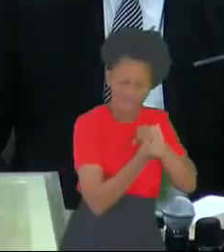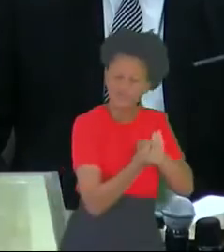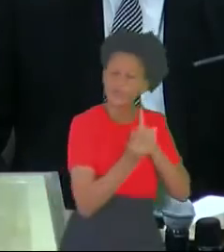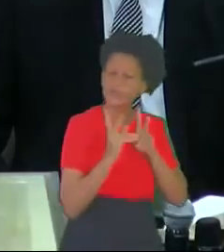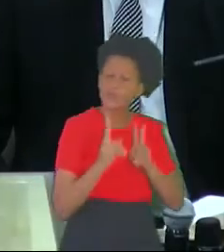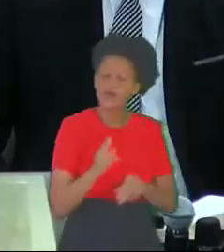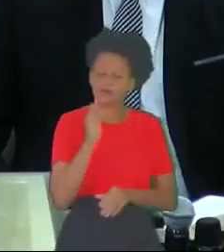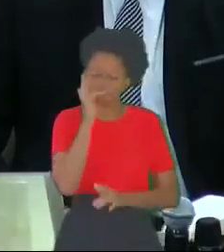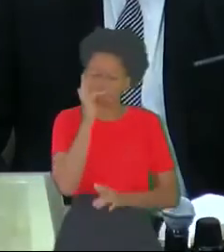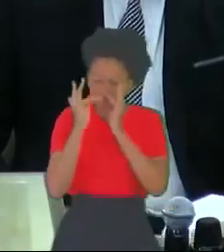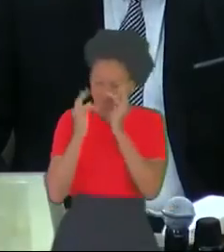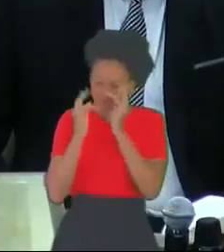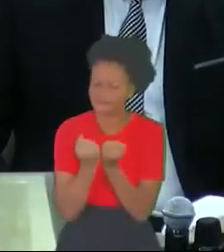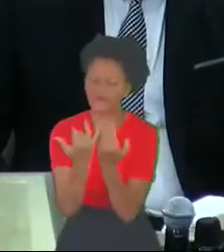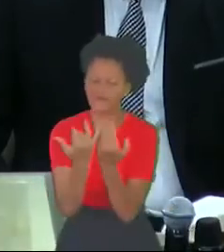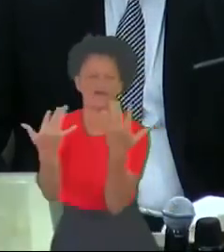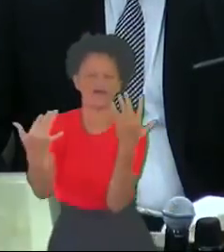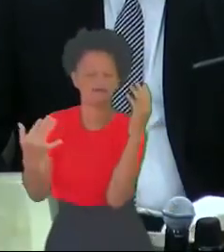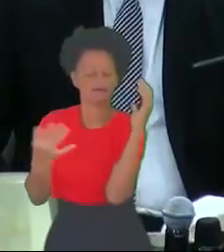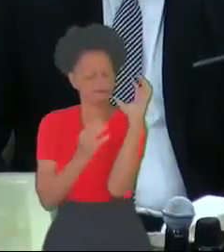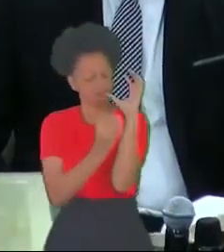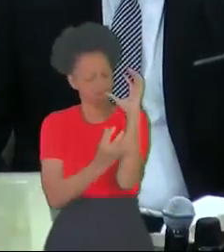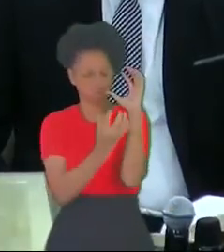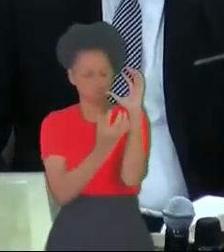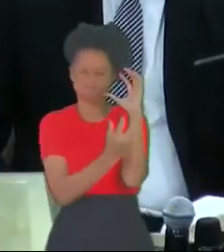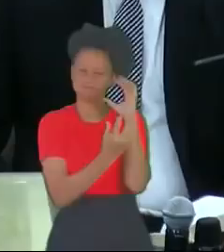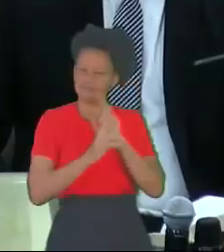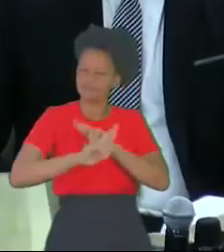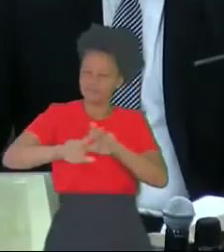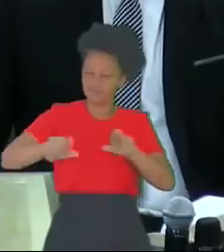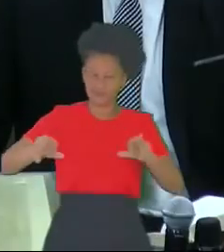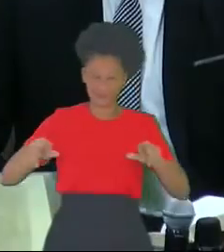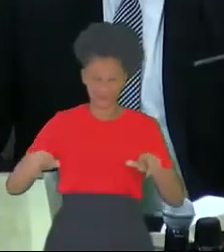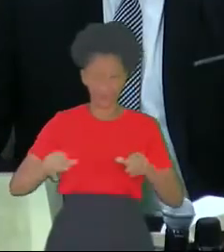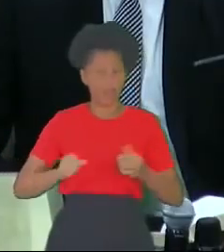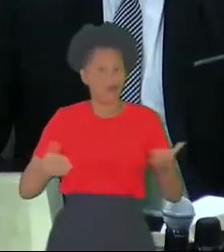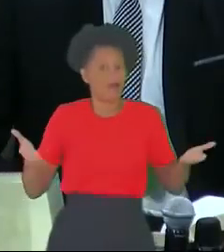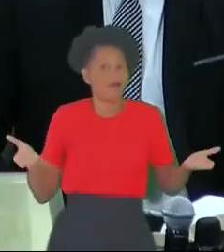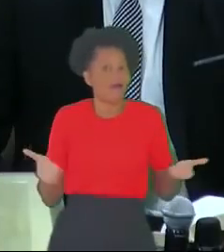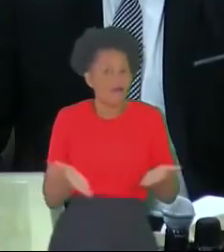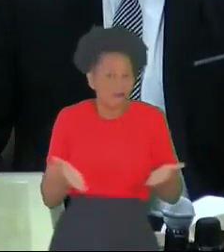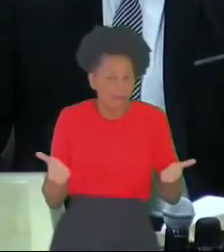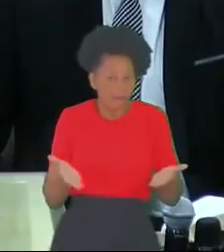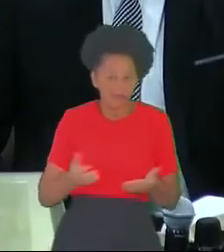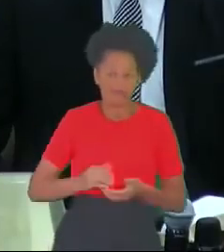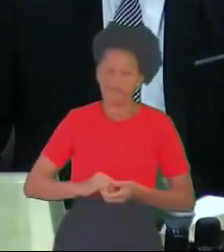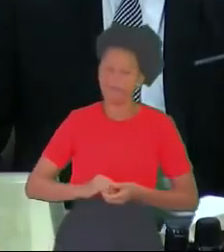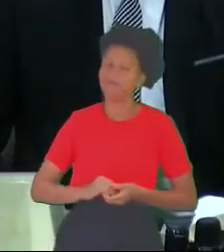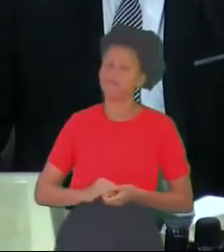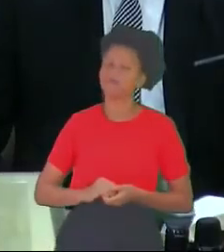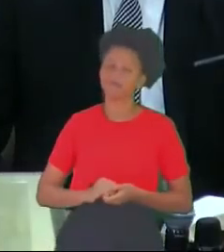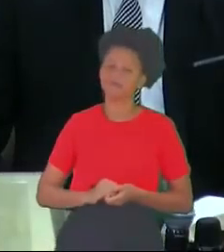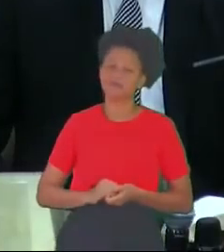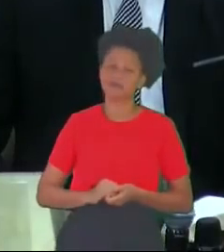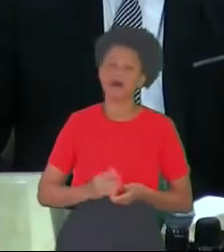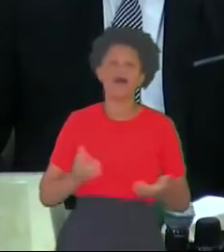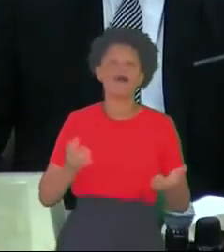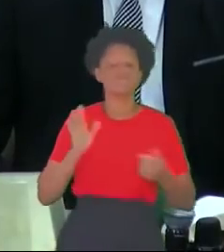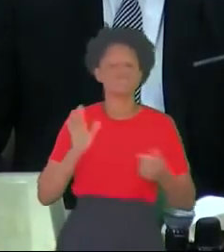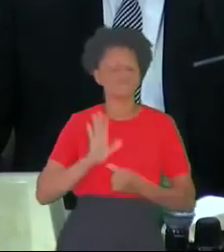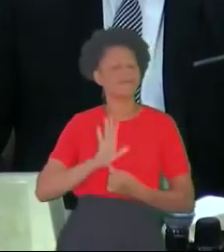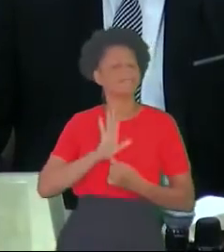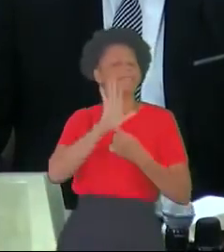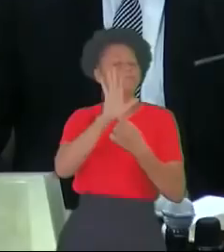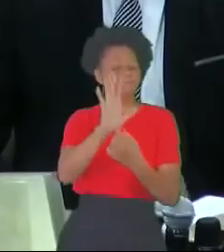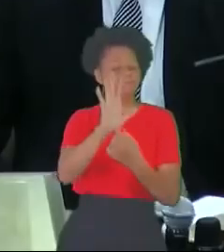Nós meditamos na igreja como um jardim. E hoje, nós vamos ver a